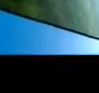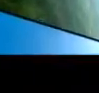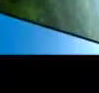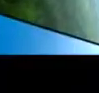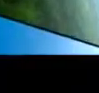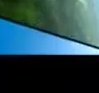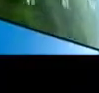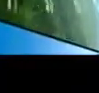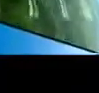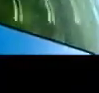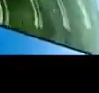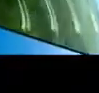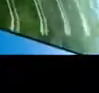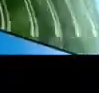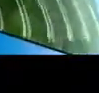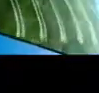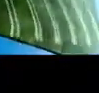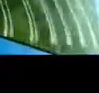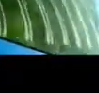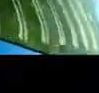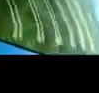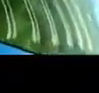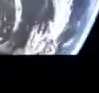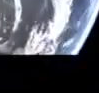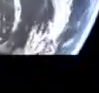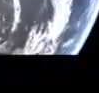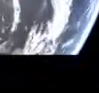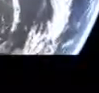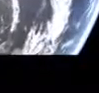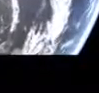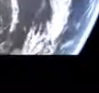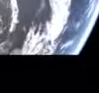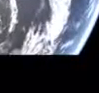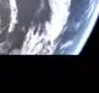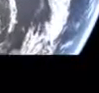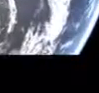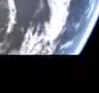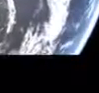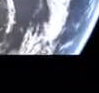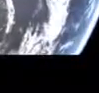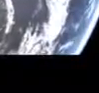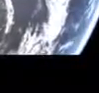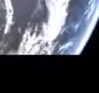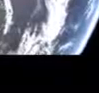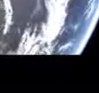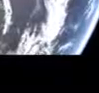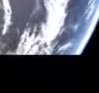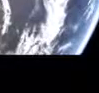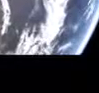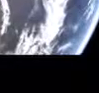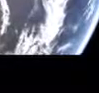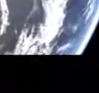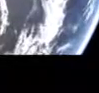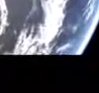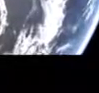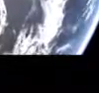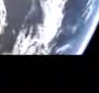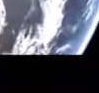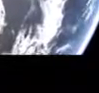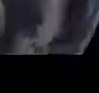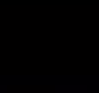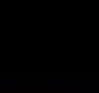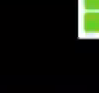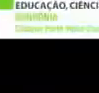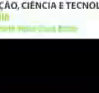Atenção Polos EAD. Após o top de 5 segundos, mais educação, ciência e tecnologia no